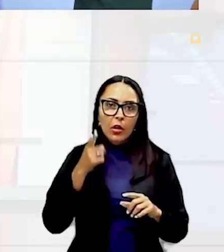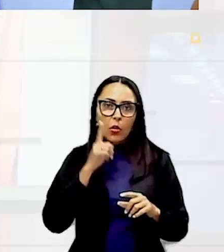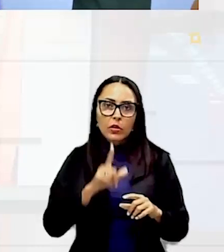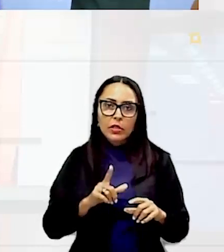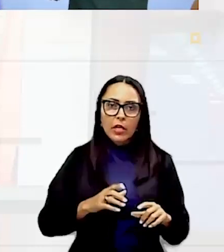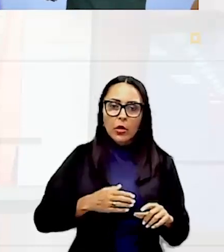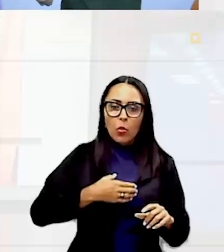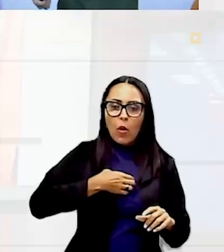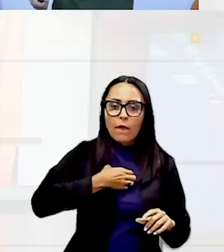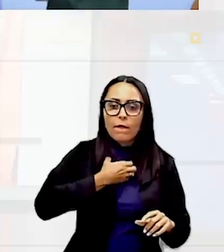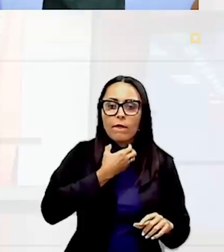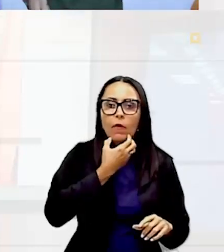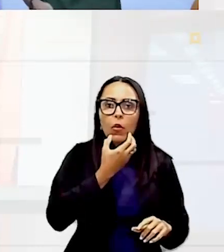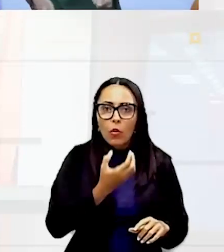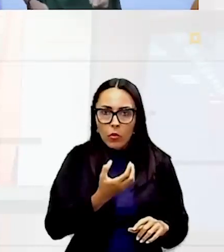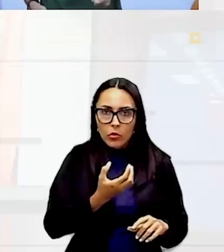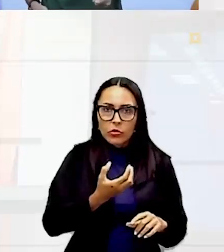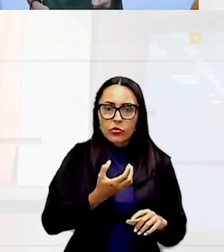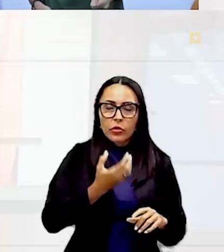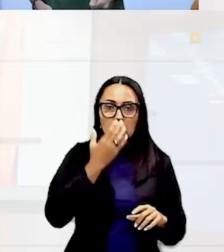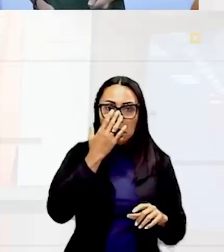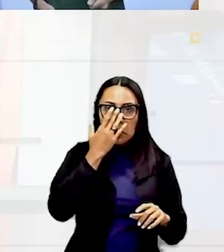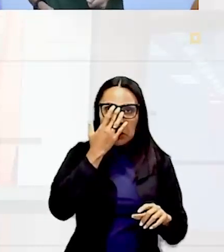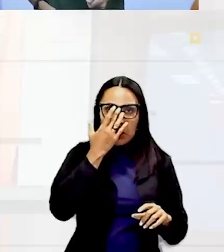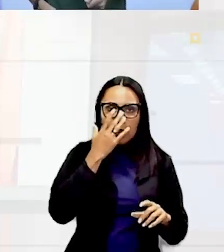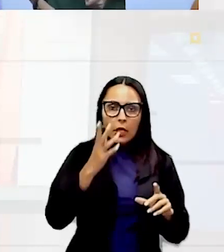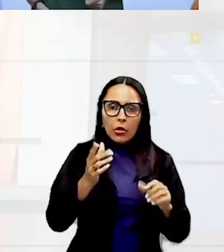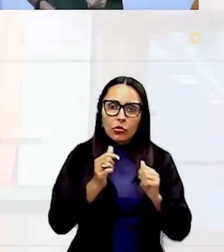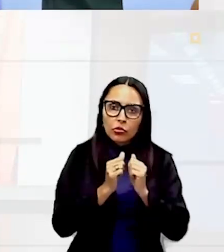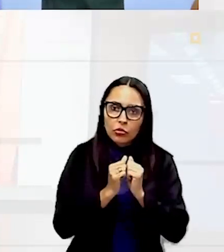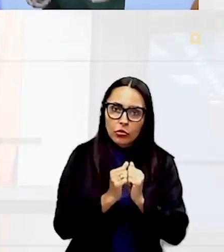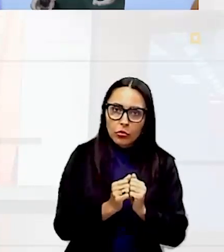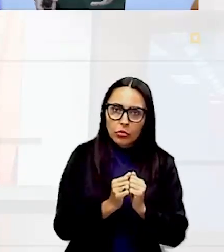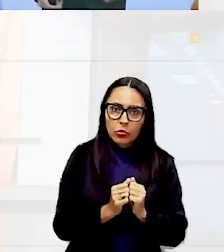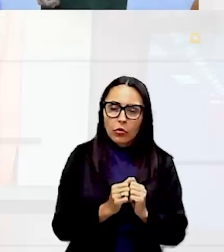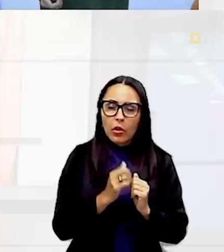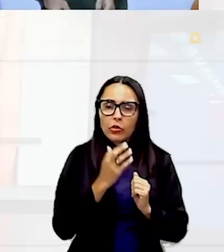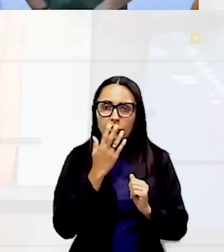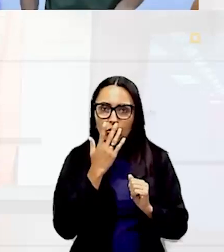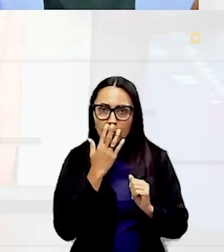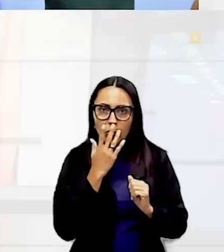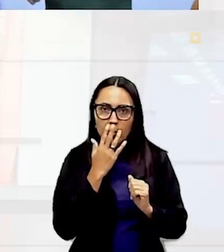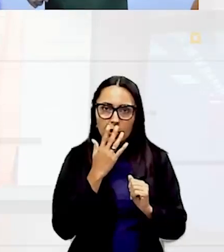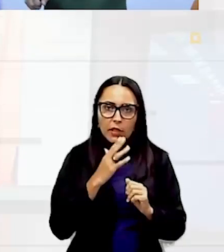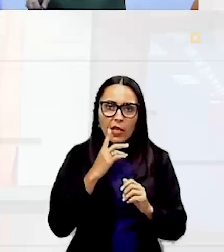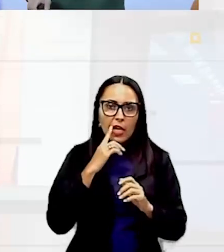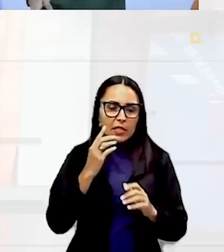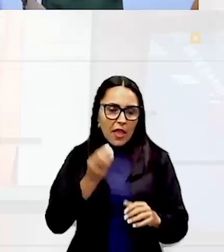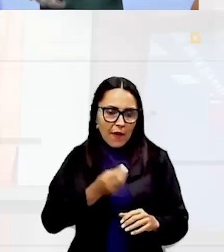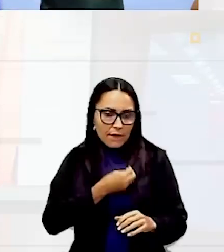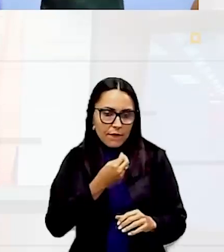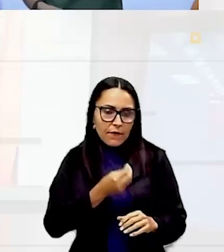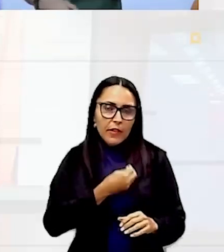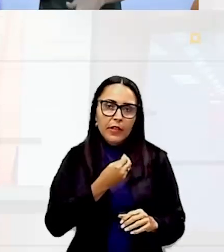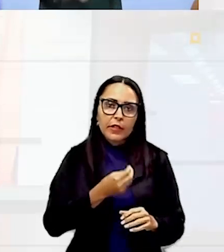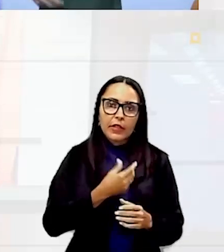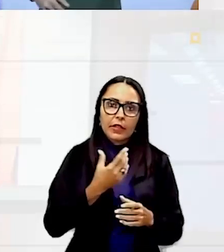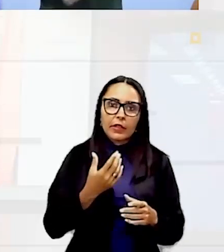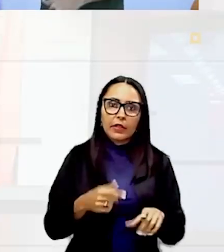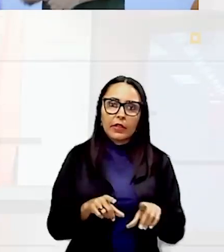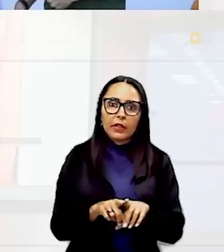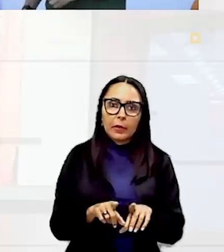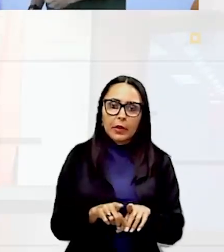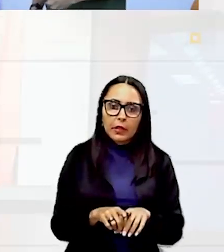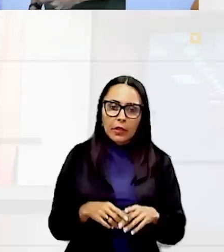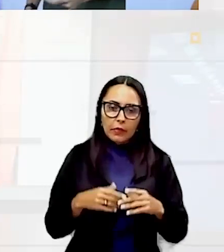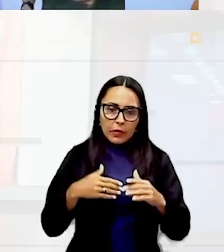dela, dando essa ideia junto com as cores, trazer a vida de volta. Ou seja, ela está cada vez, à